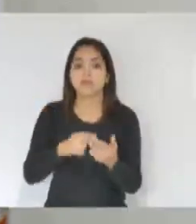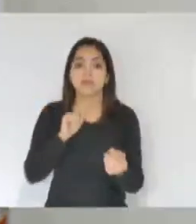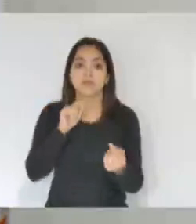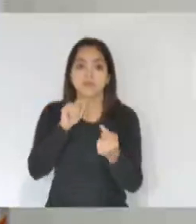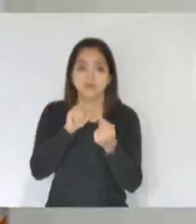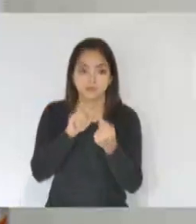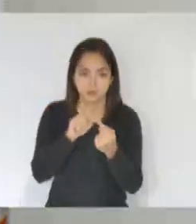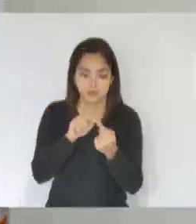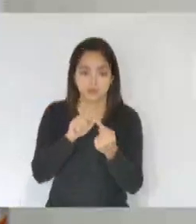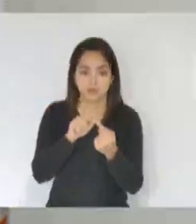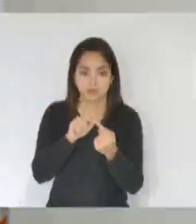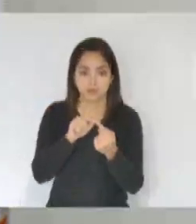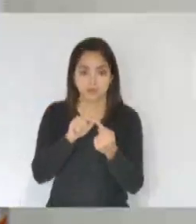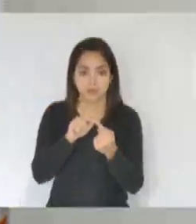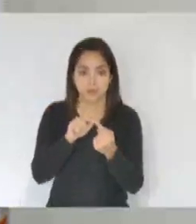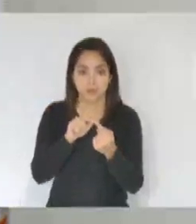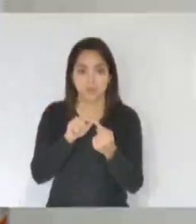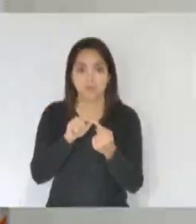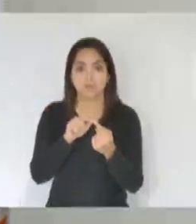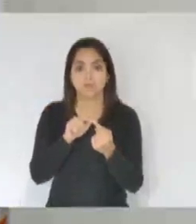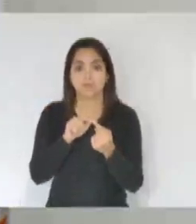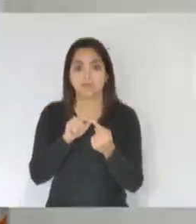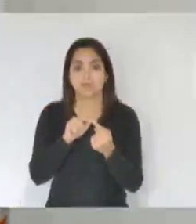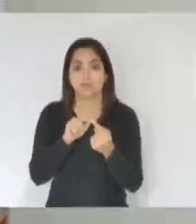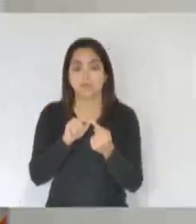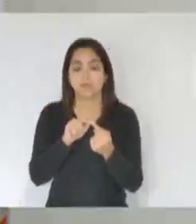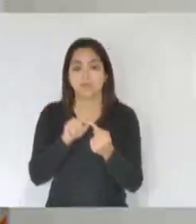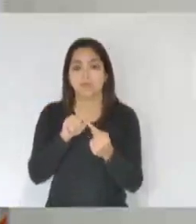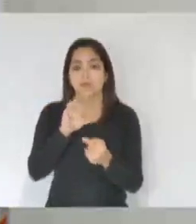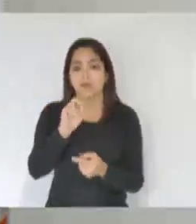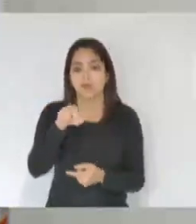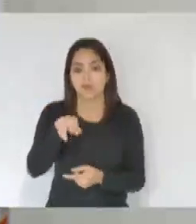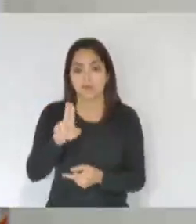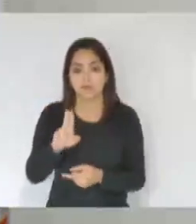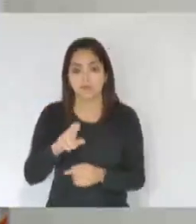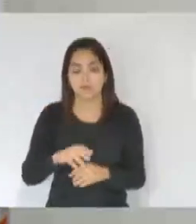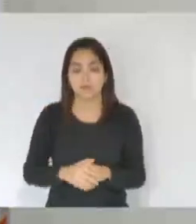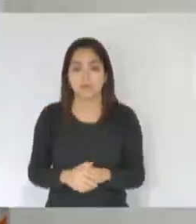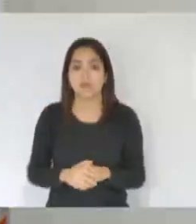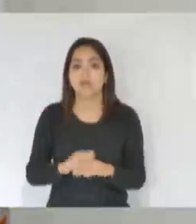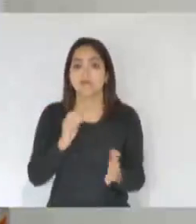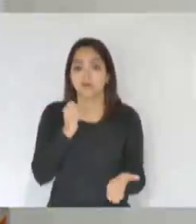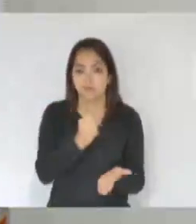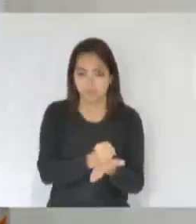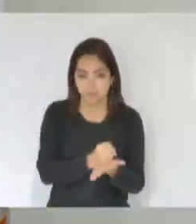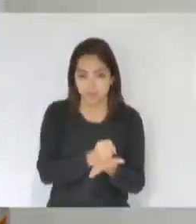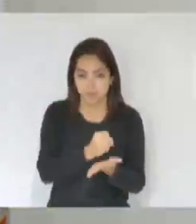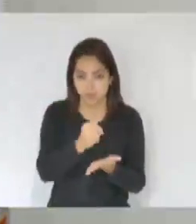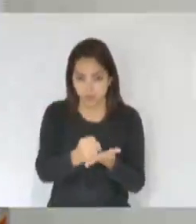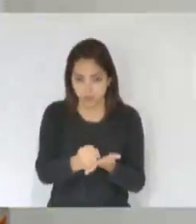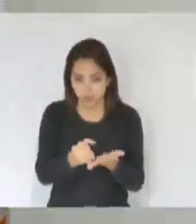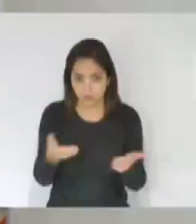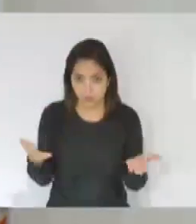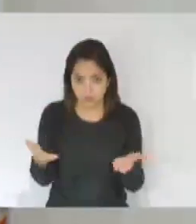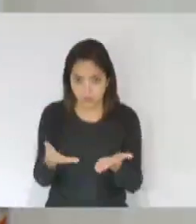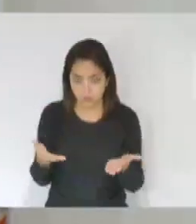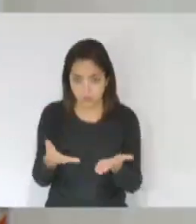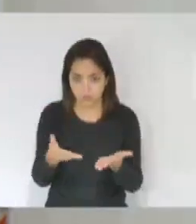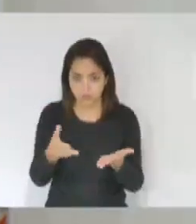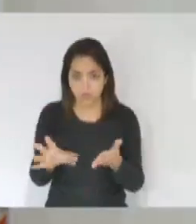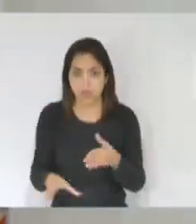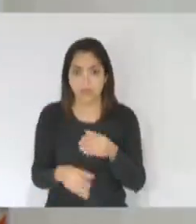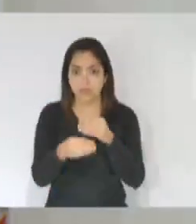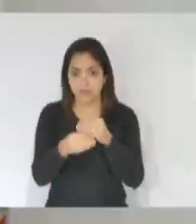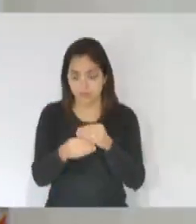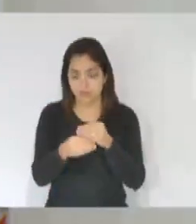objetivos pela Organização das Nações Unidas. Farei o protocolo ainda no dia de hoje, anexo à